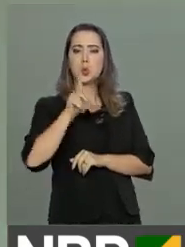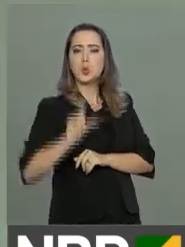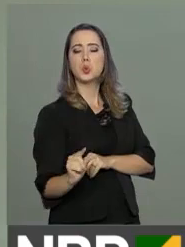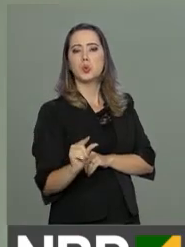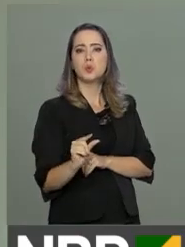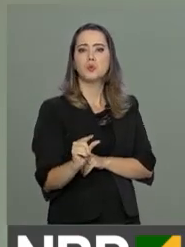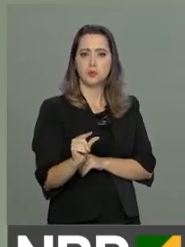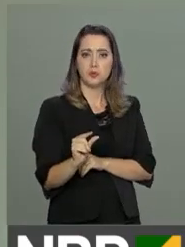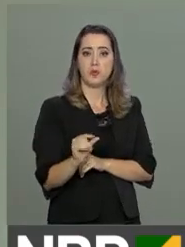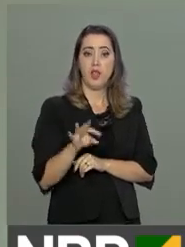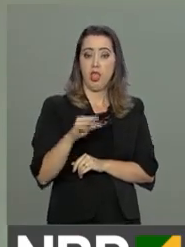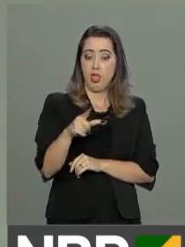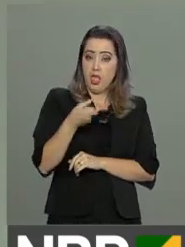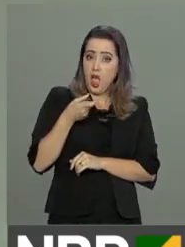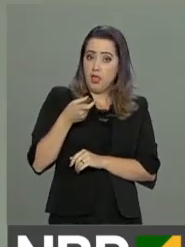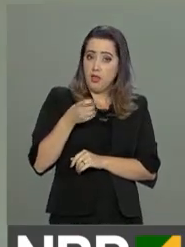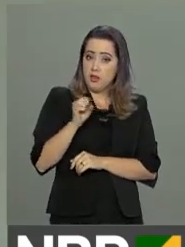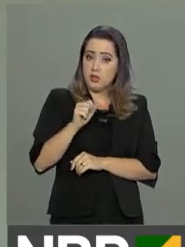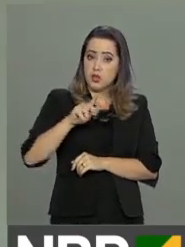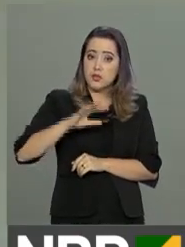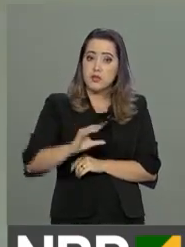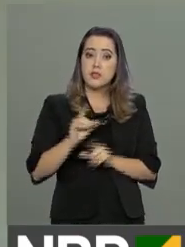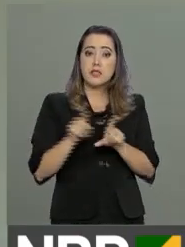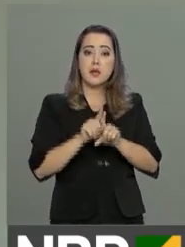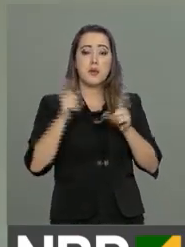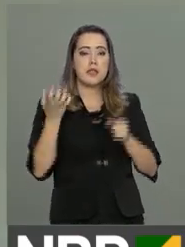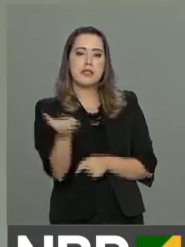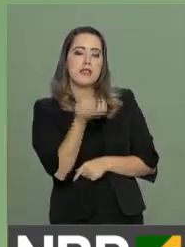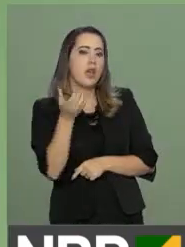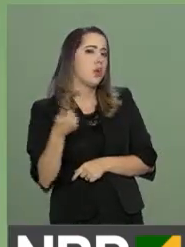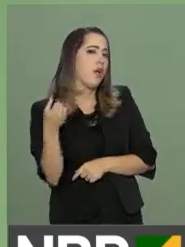da taxa Selic, mas quero